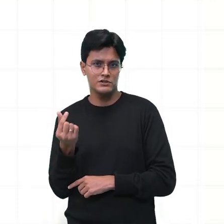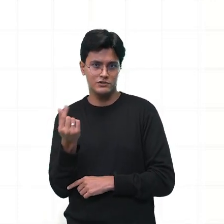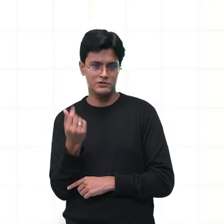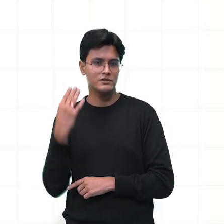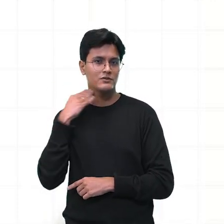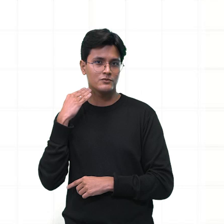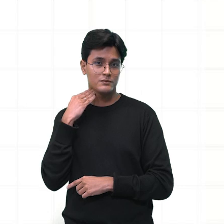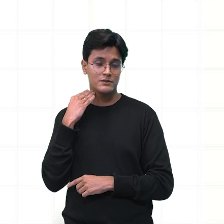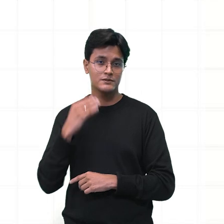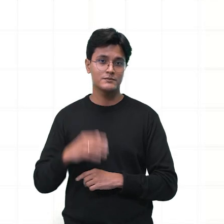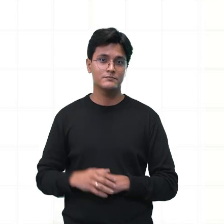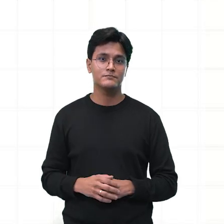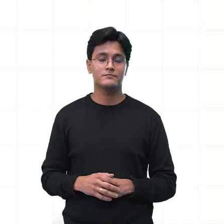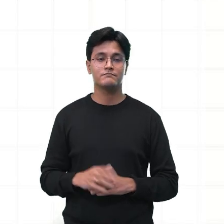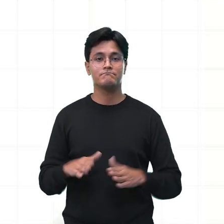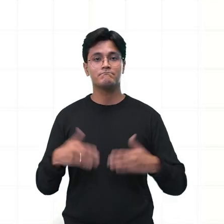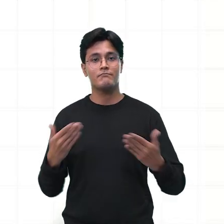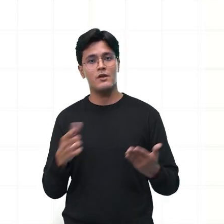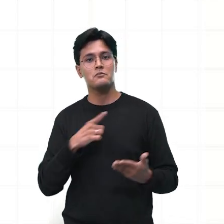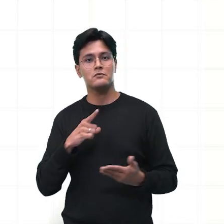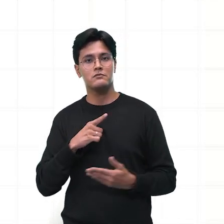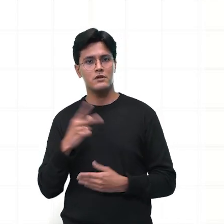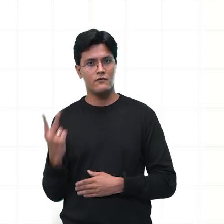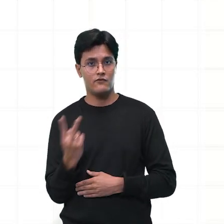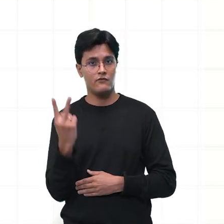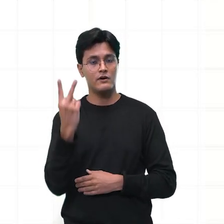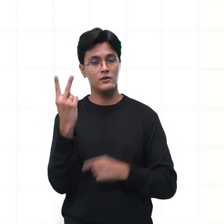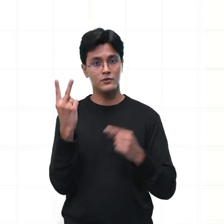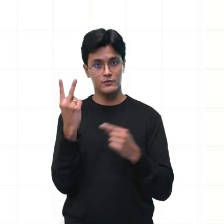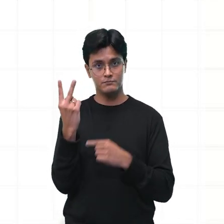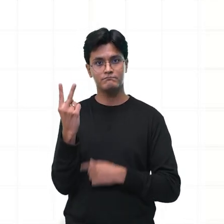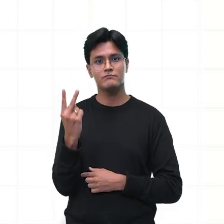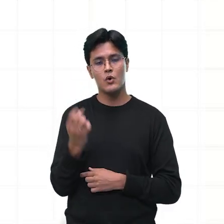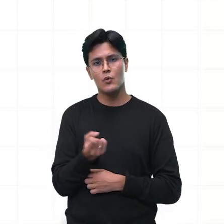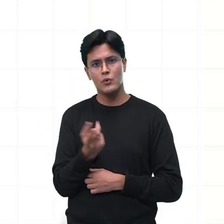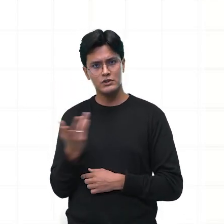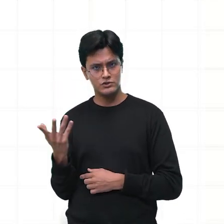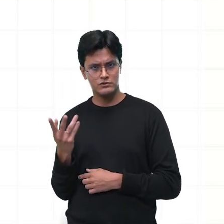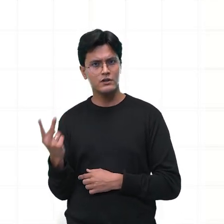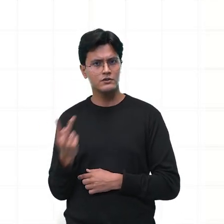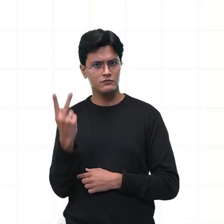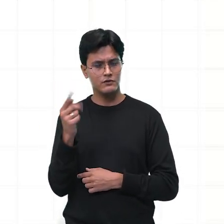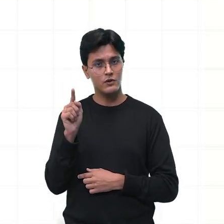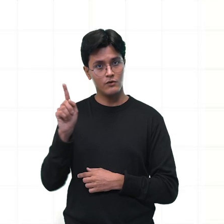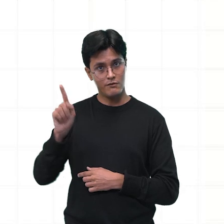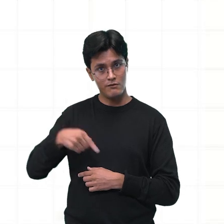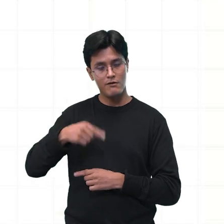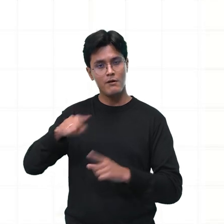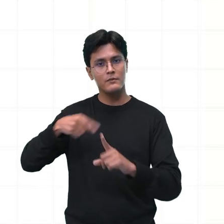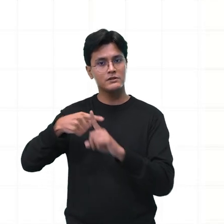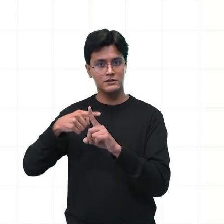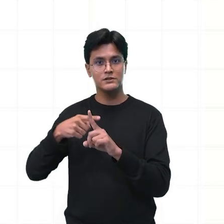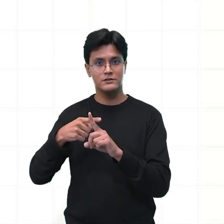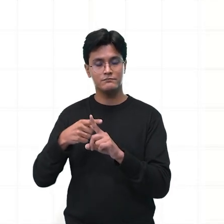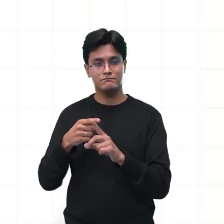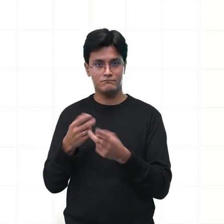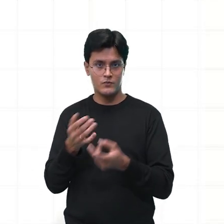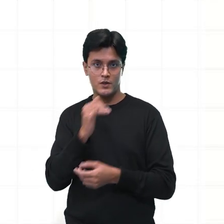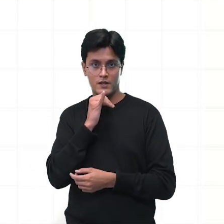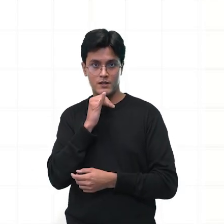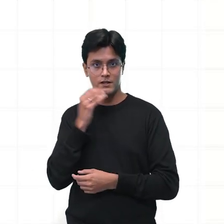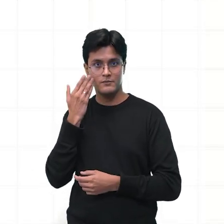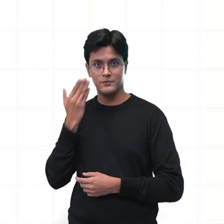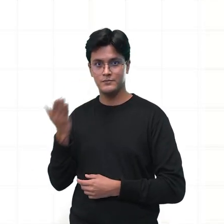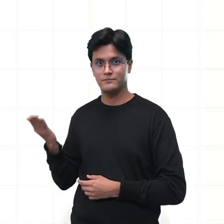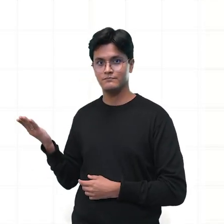bancária. Então, você tem lá um valor, aquele saldo, ele é positivo. Olha essa conta aqui, ó, do João